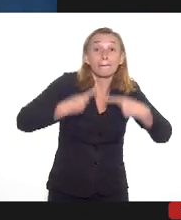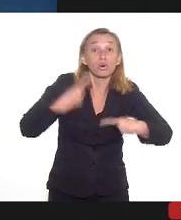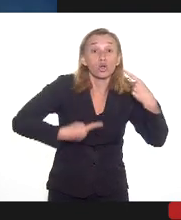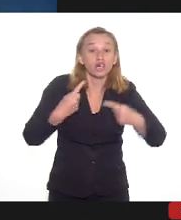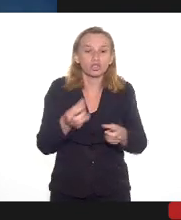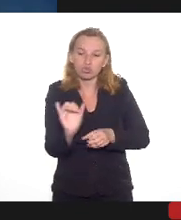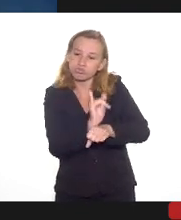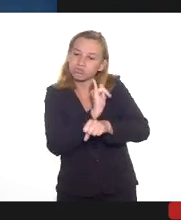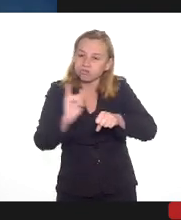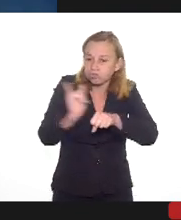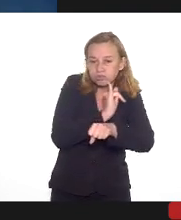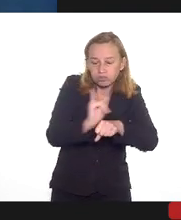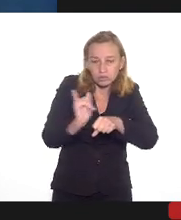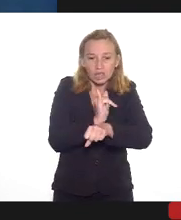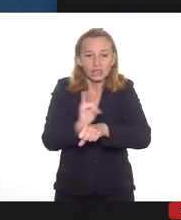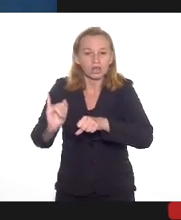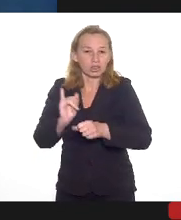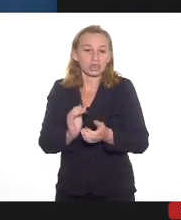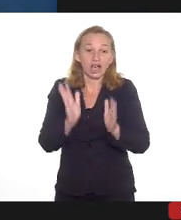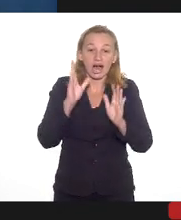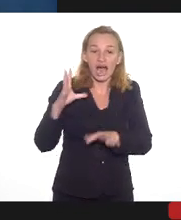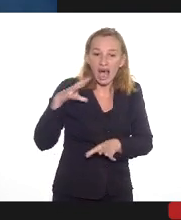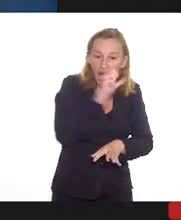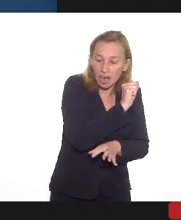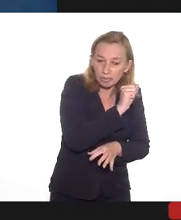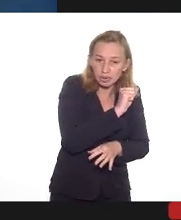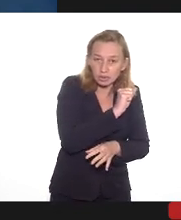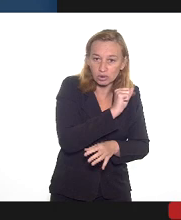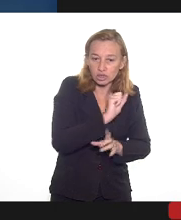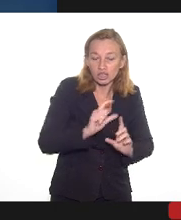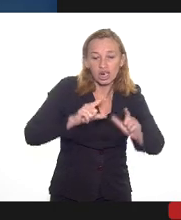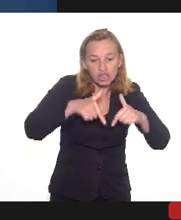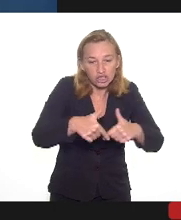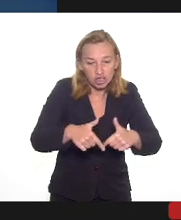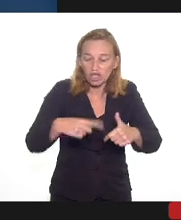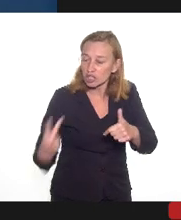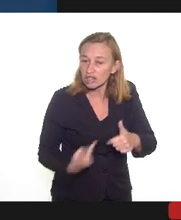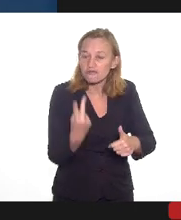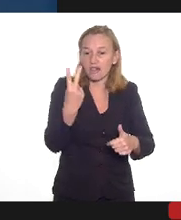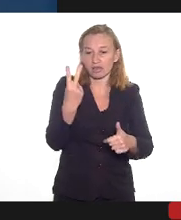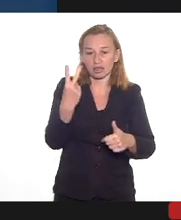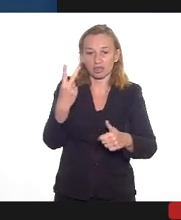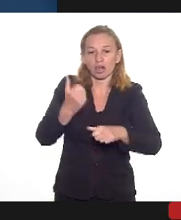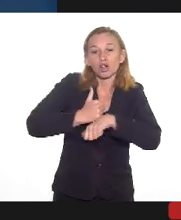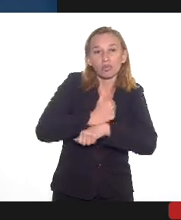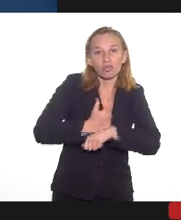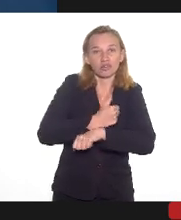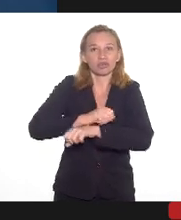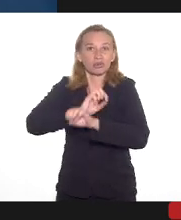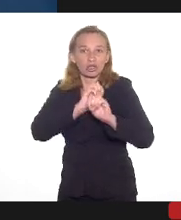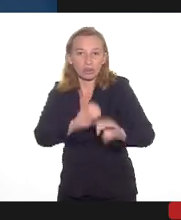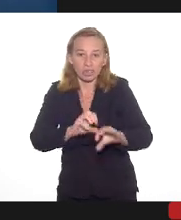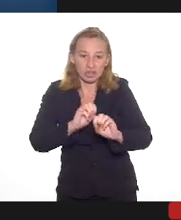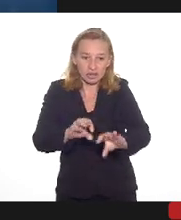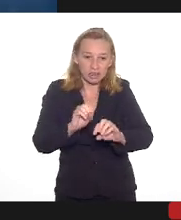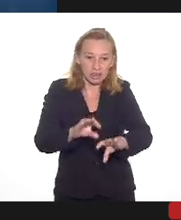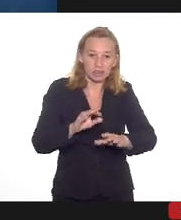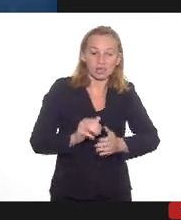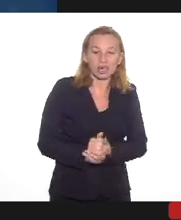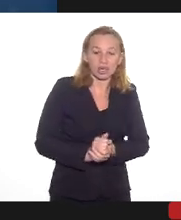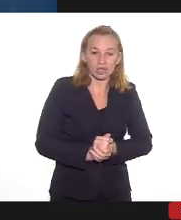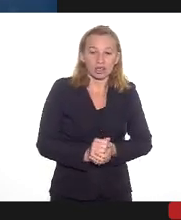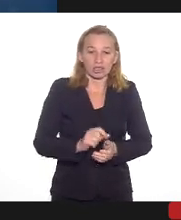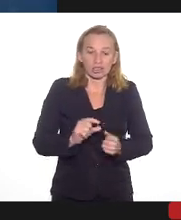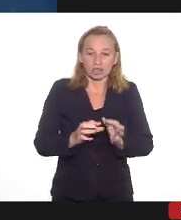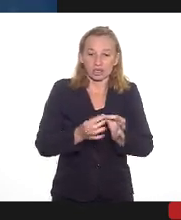um planejamento imediato de reposição e de valorização do profissional da educação de médio e